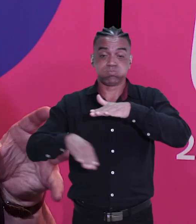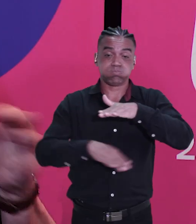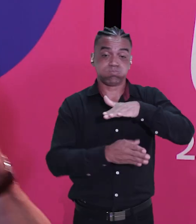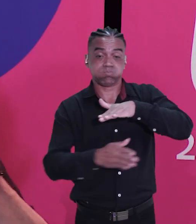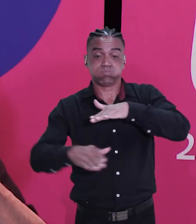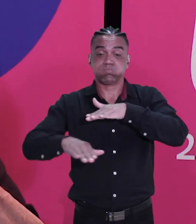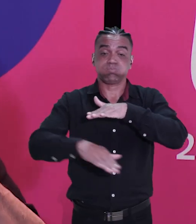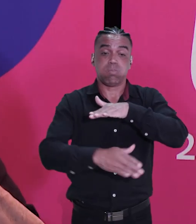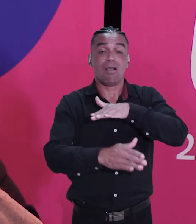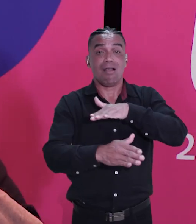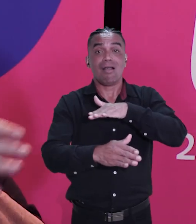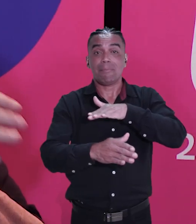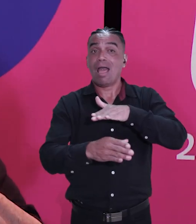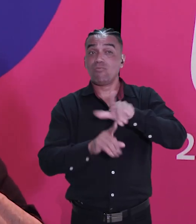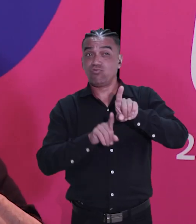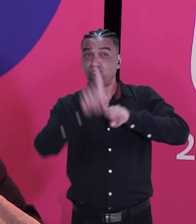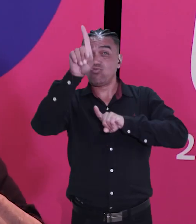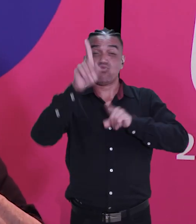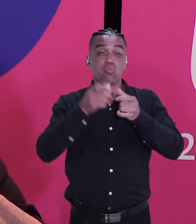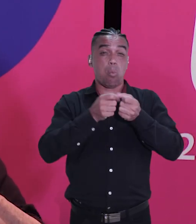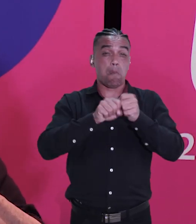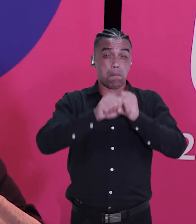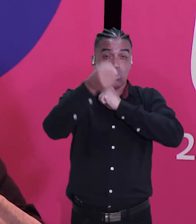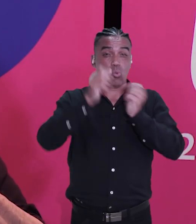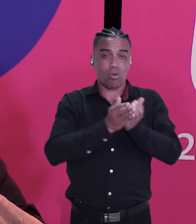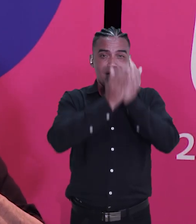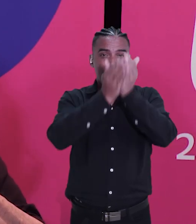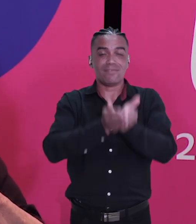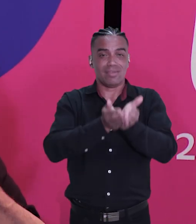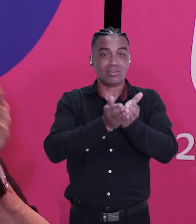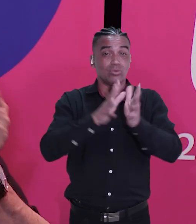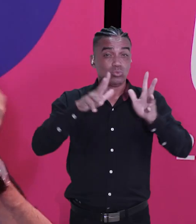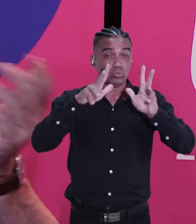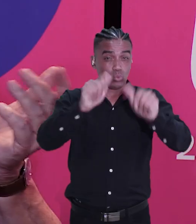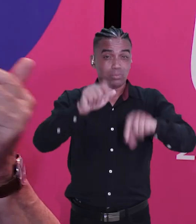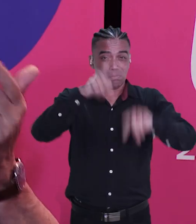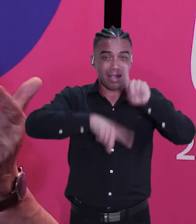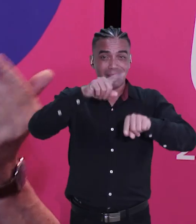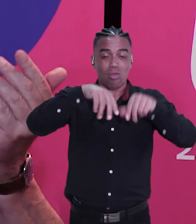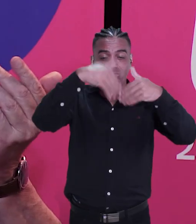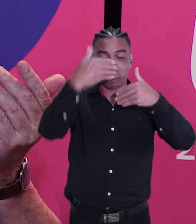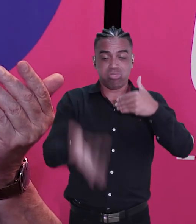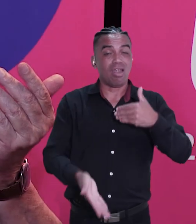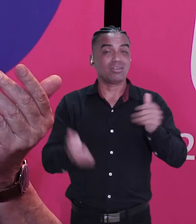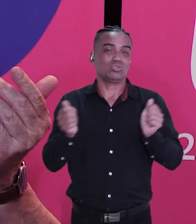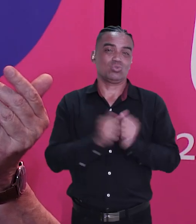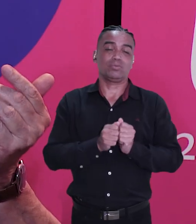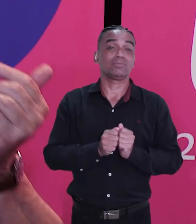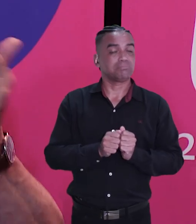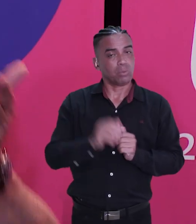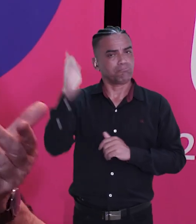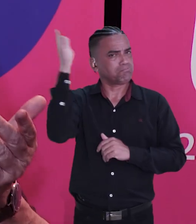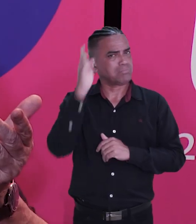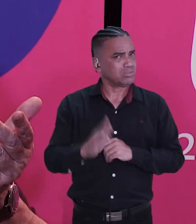afundava o navio, a carga monumental que está sendo levada para a Europa toda afundava junto, né? Então, quer dizer, o Brasil estava sendo agredido, então